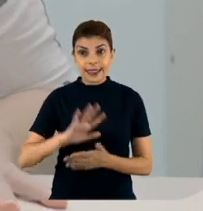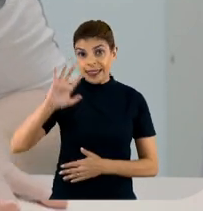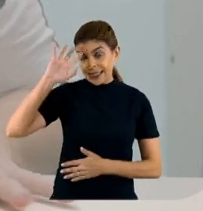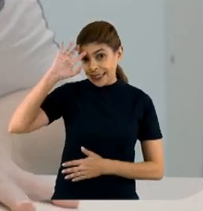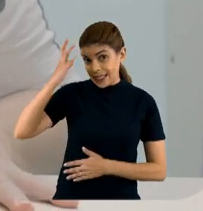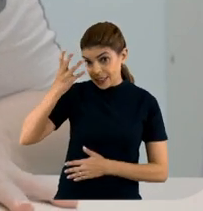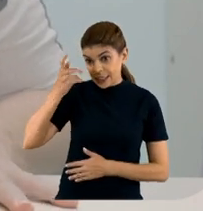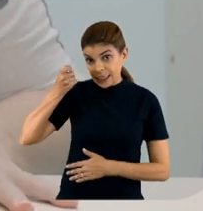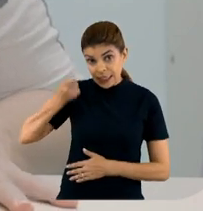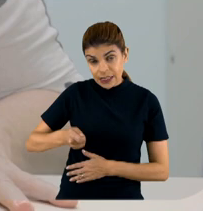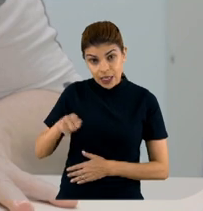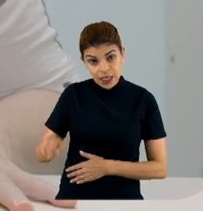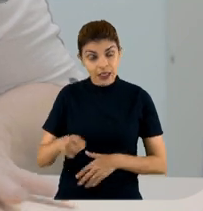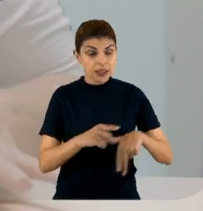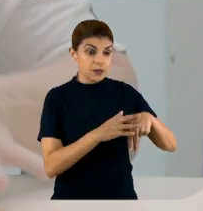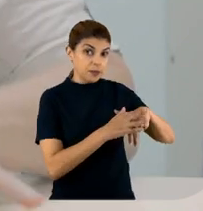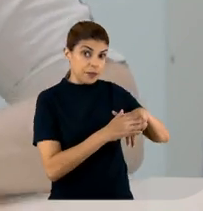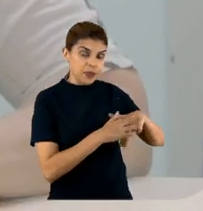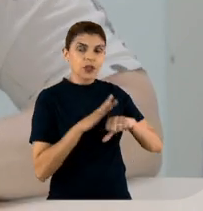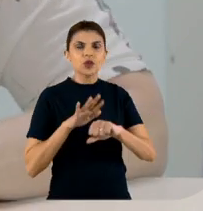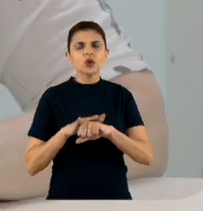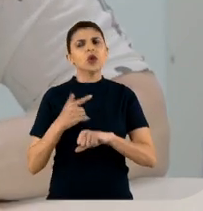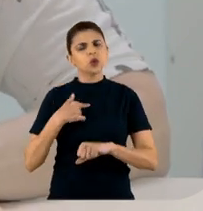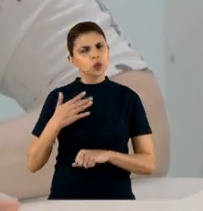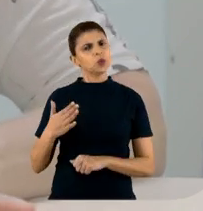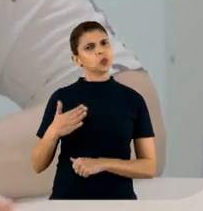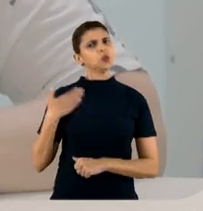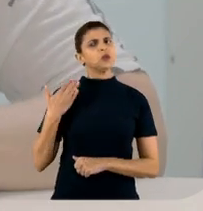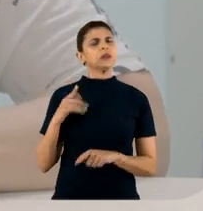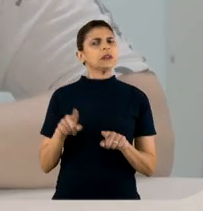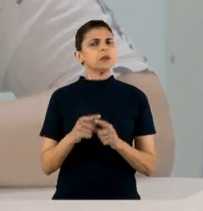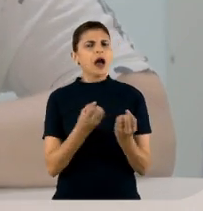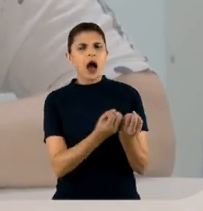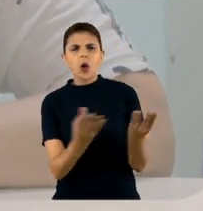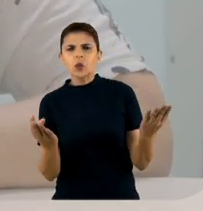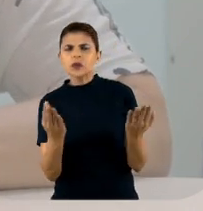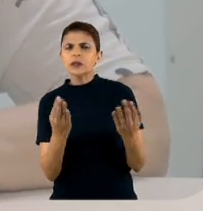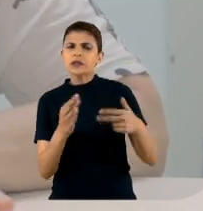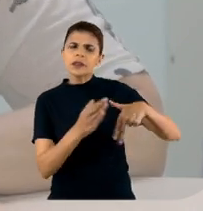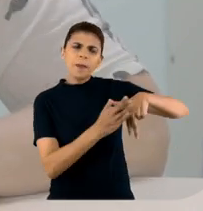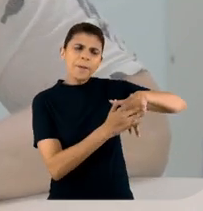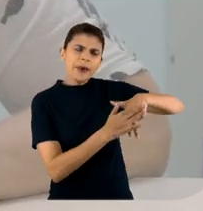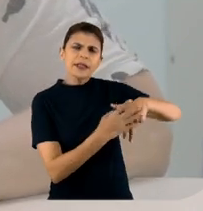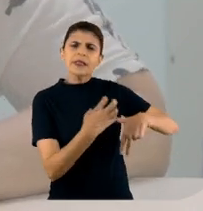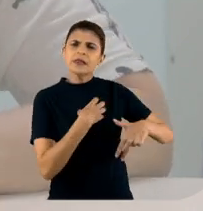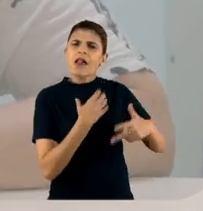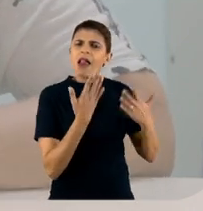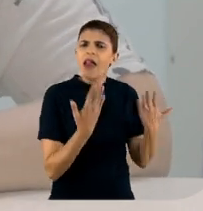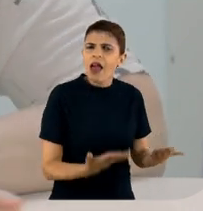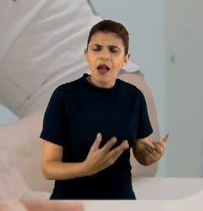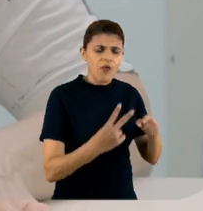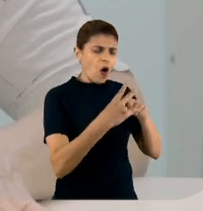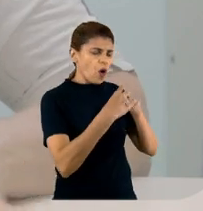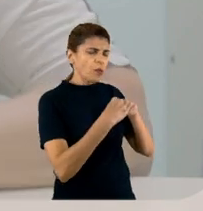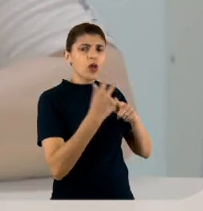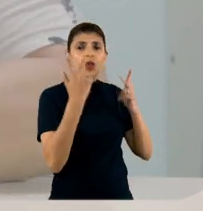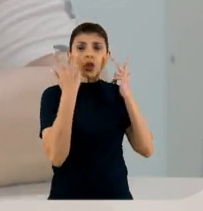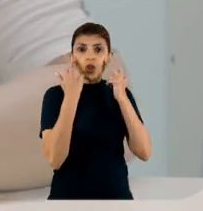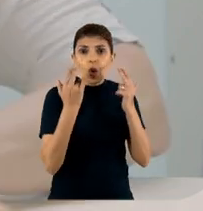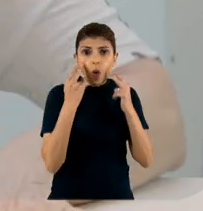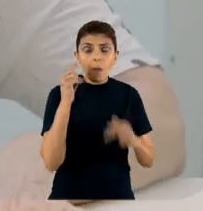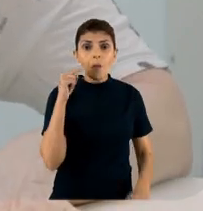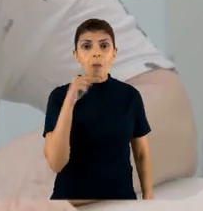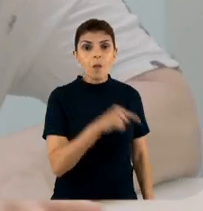definir a gravidade desse doente Inclusive eu eu me surpreendi porque pacientes com quadros muito leves com oximetria normal que